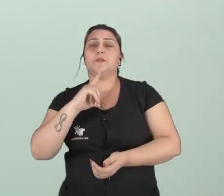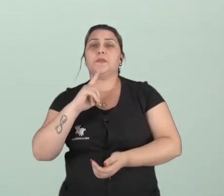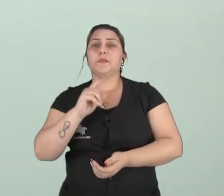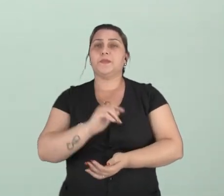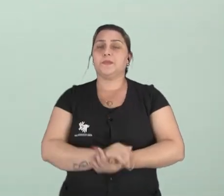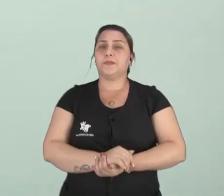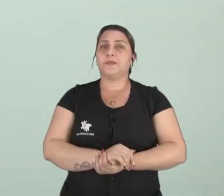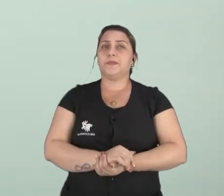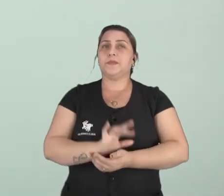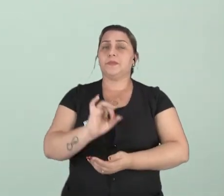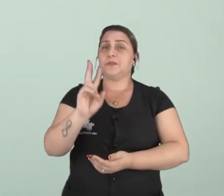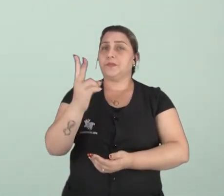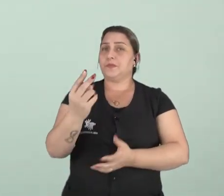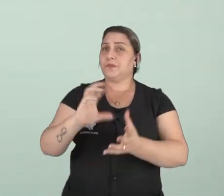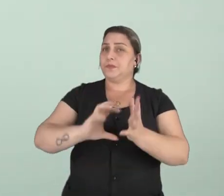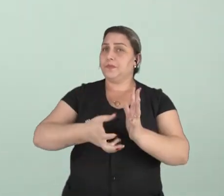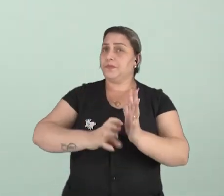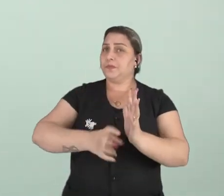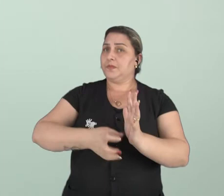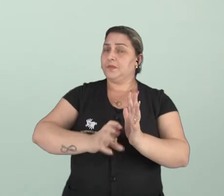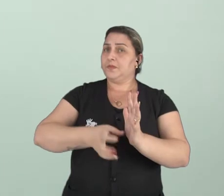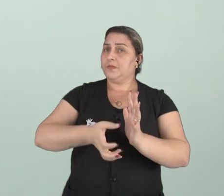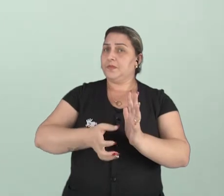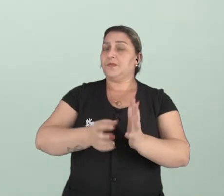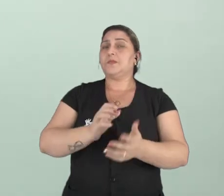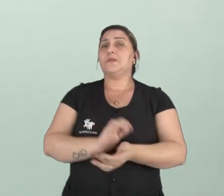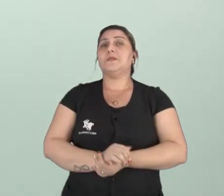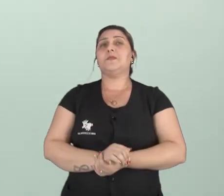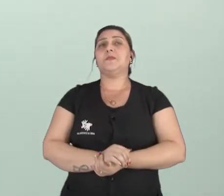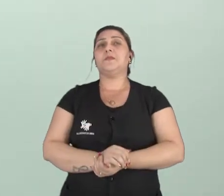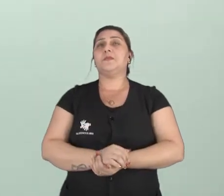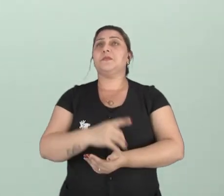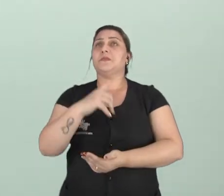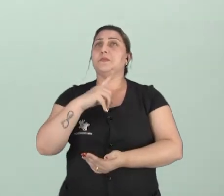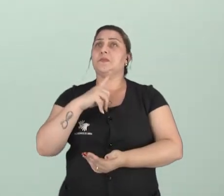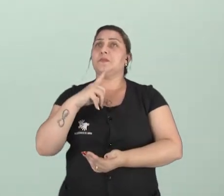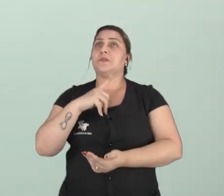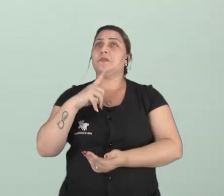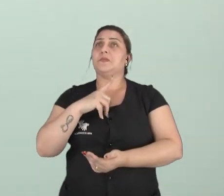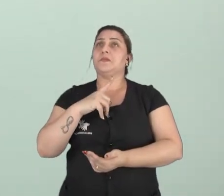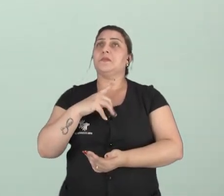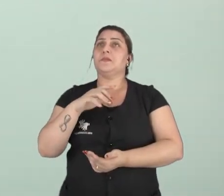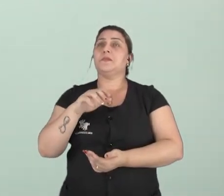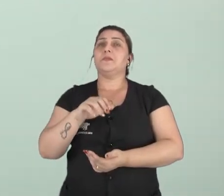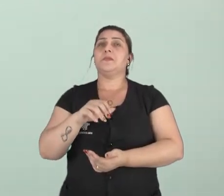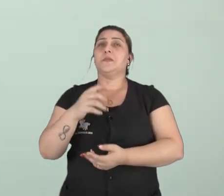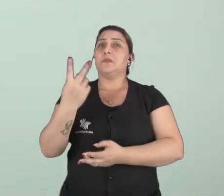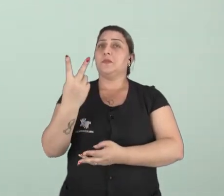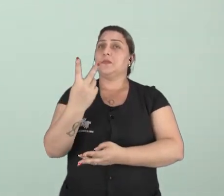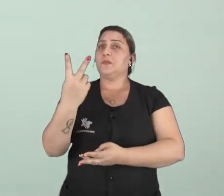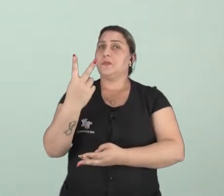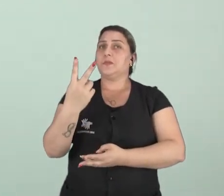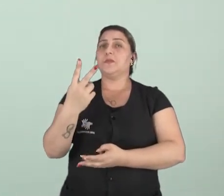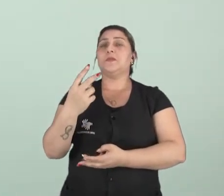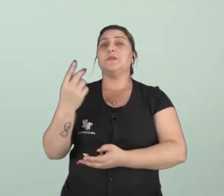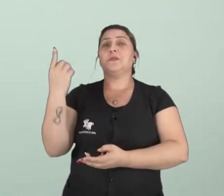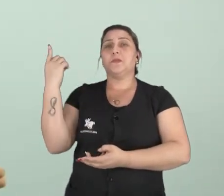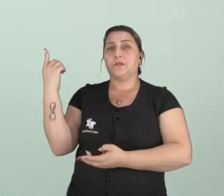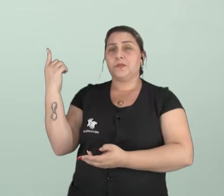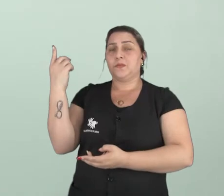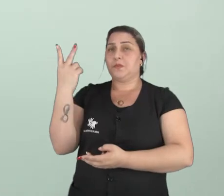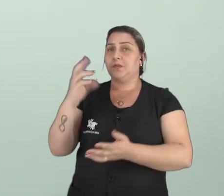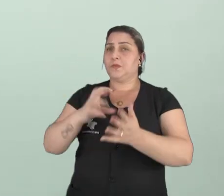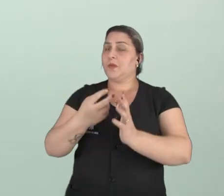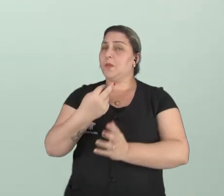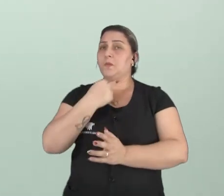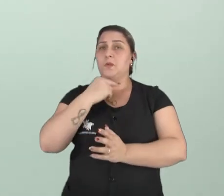cenário é apenas dois partidos, né, considerados, como a gente tem aí a Arena e o MDB. Somente esses dois